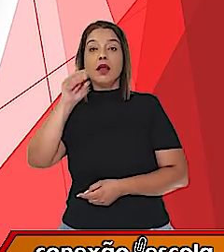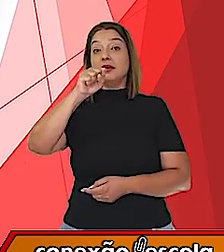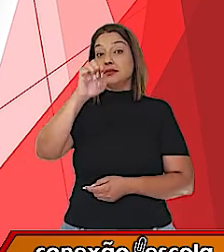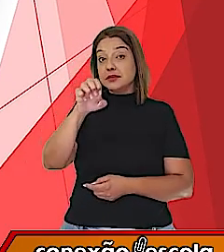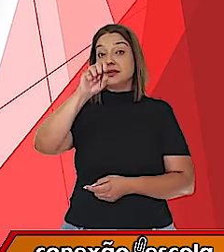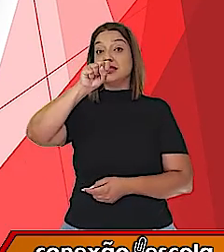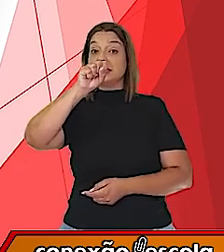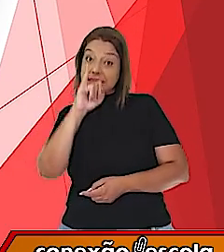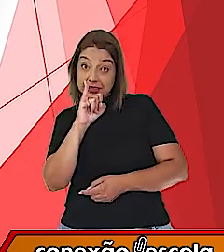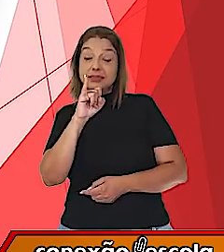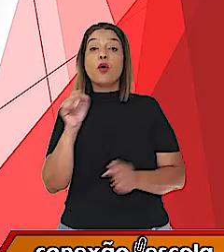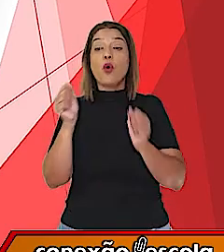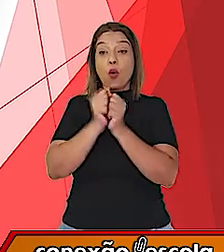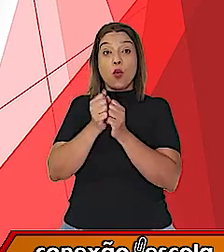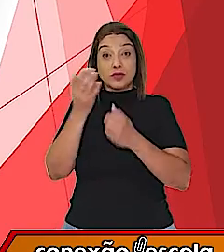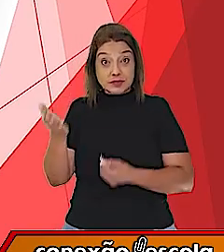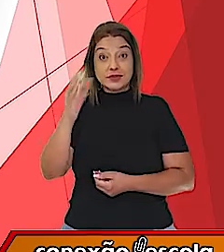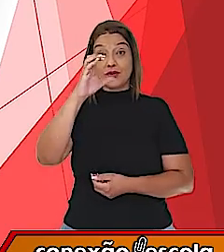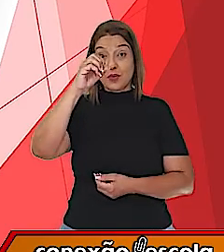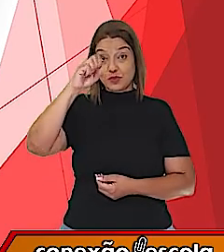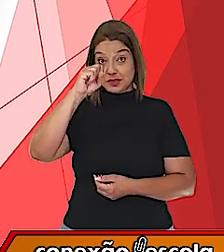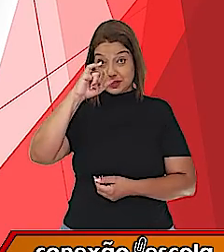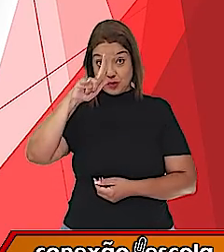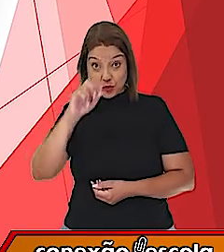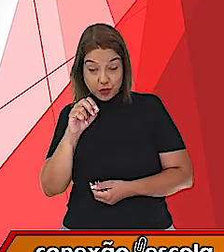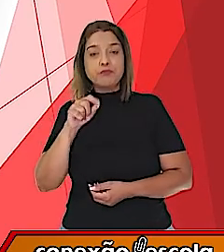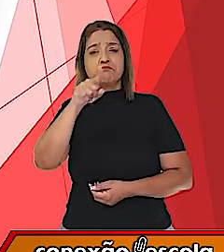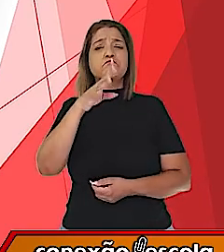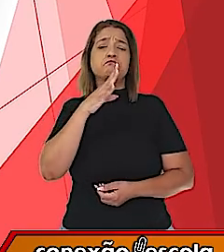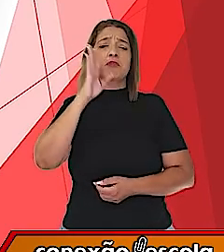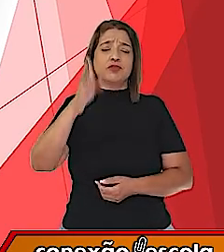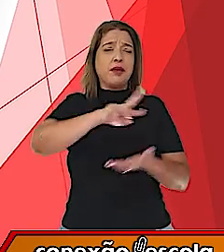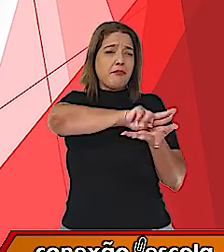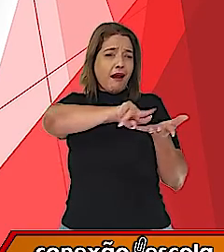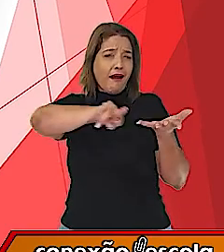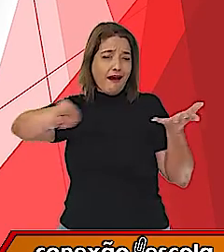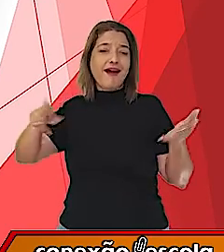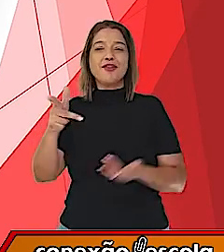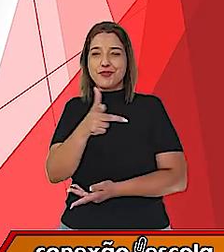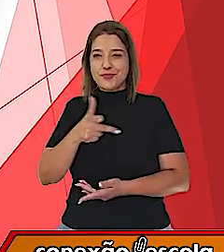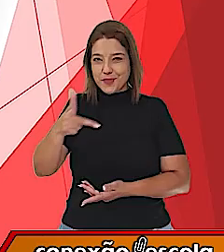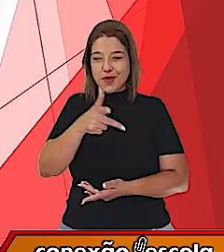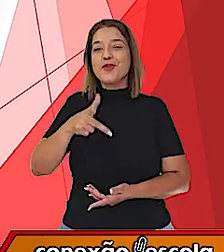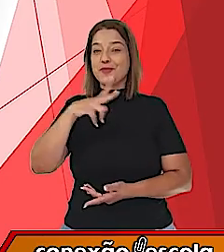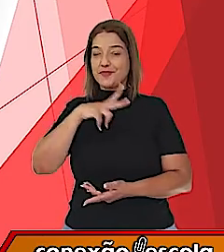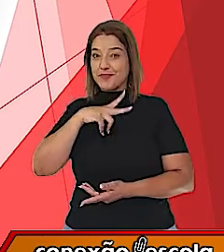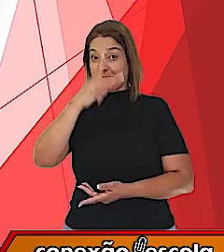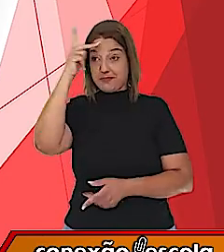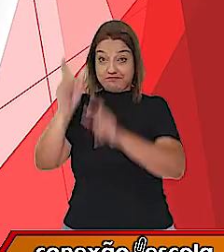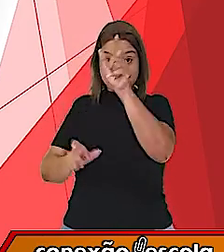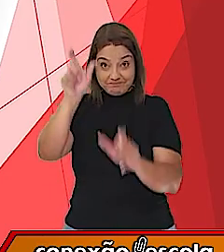se, consigo. Agora que você conhece a variedade de pronomes pessoais, vamos